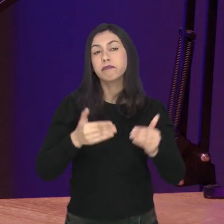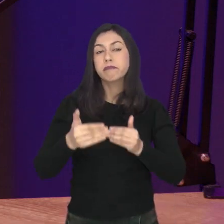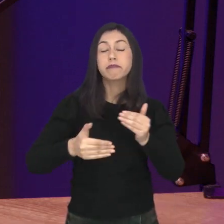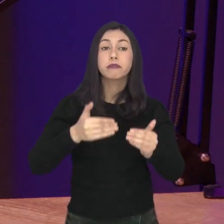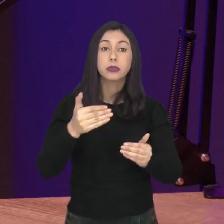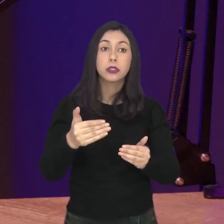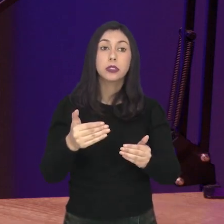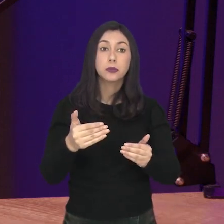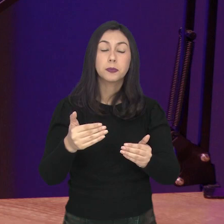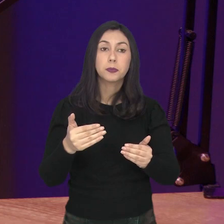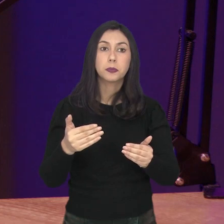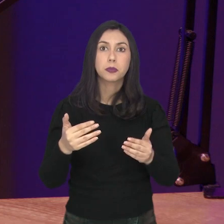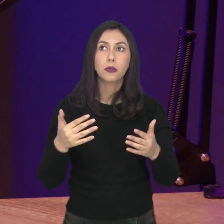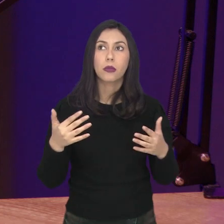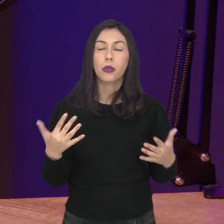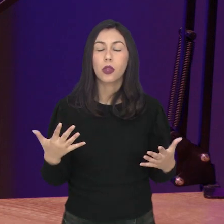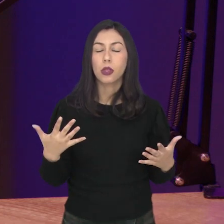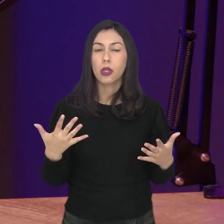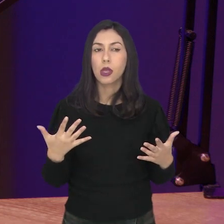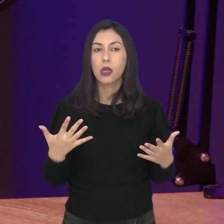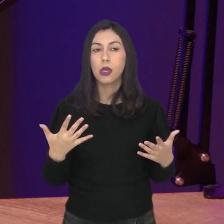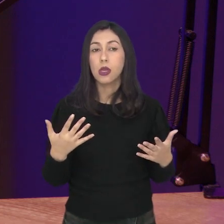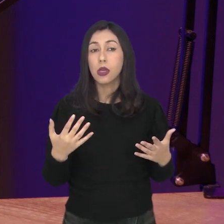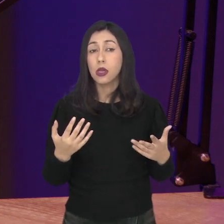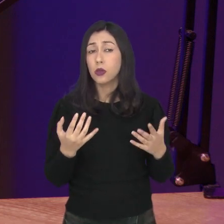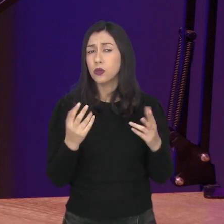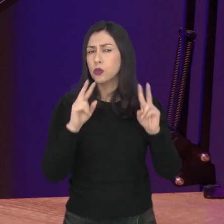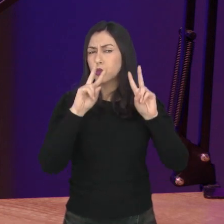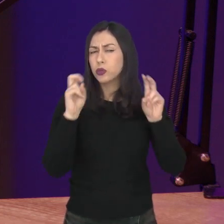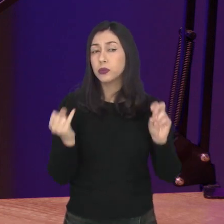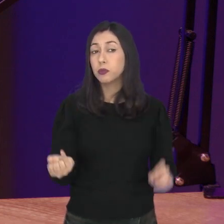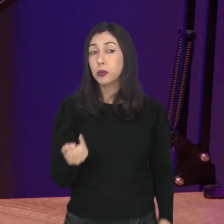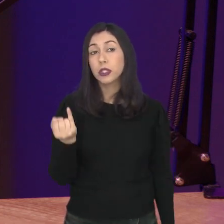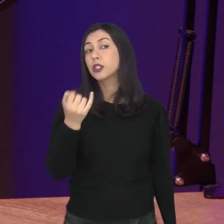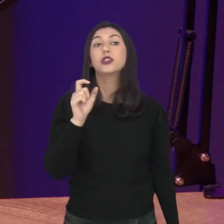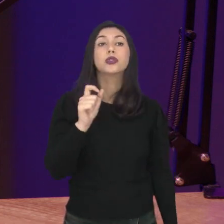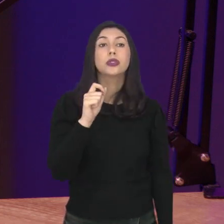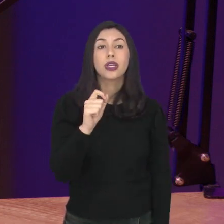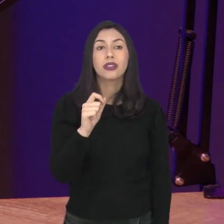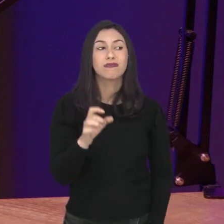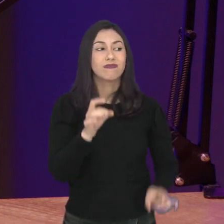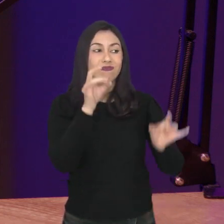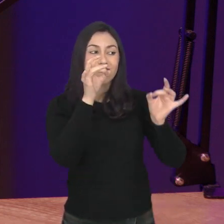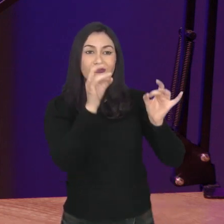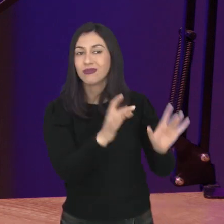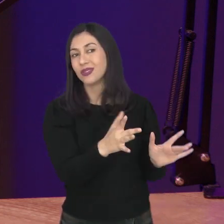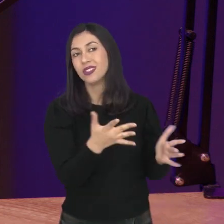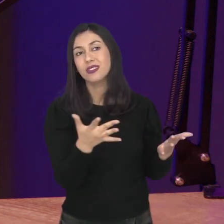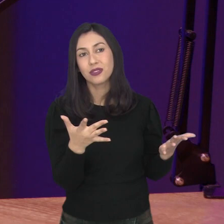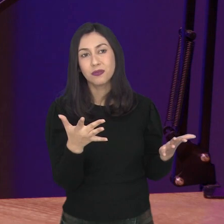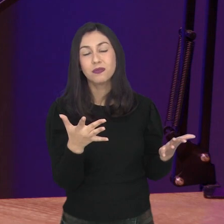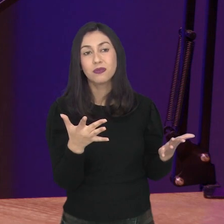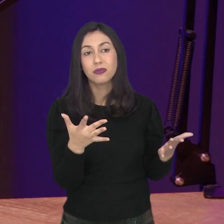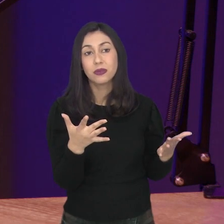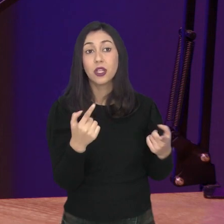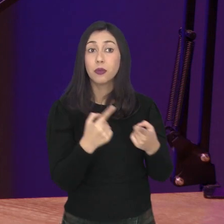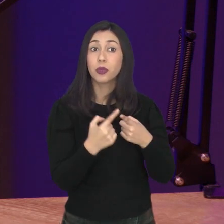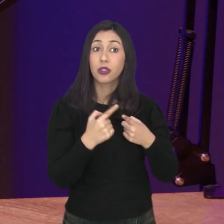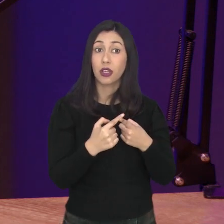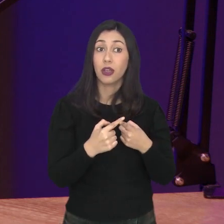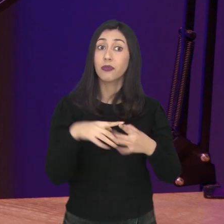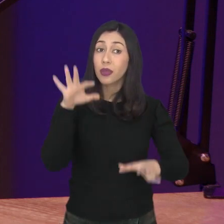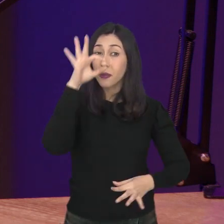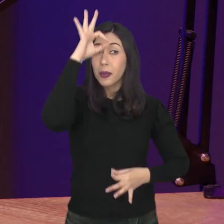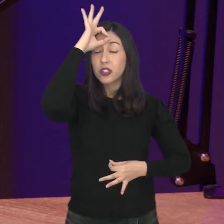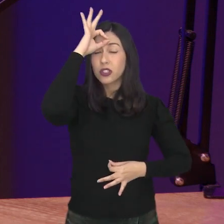semanas. E um aspecto muito importante dessa série é essa questão do abandono. Então, a Dong Eun,